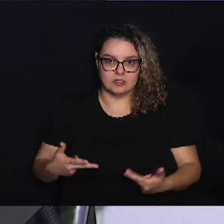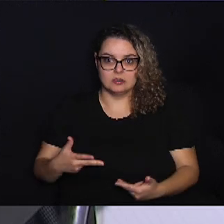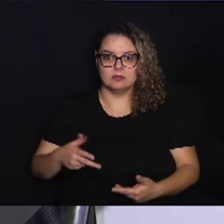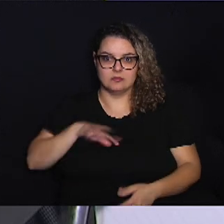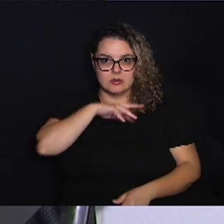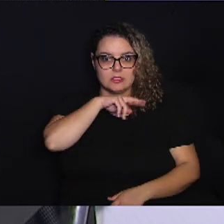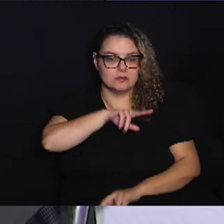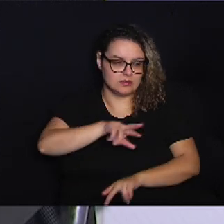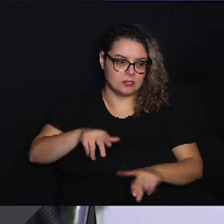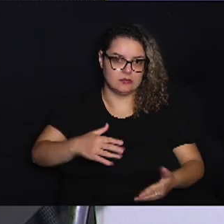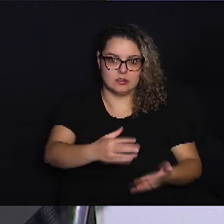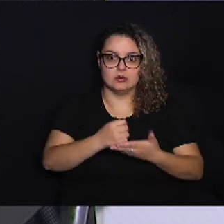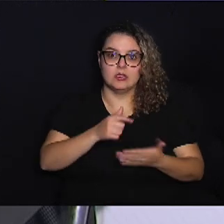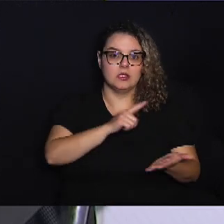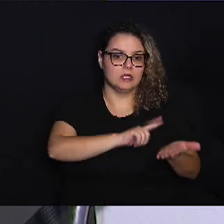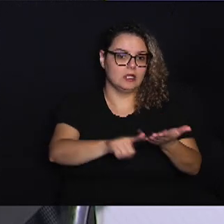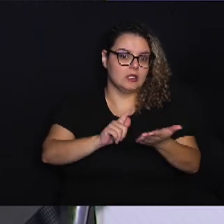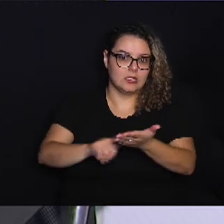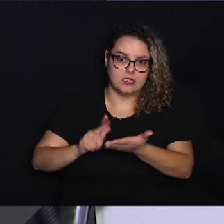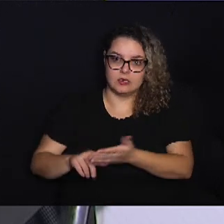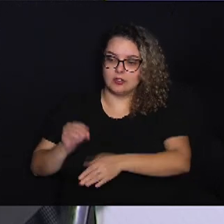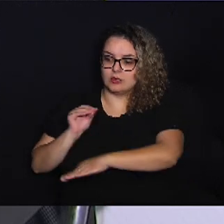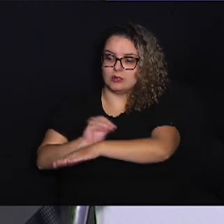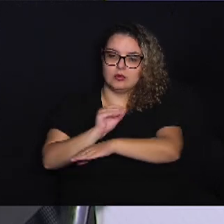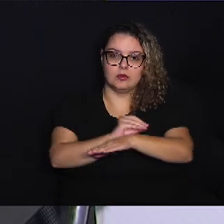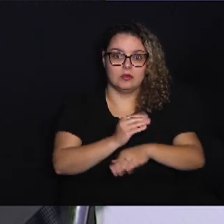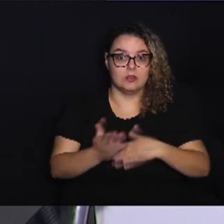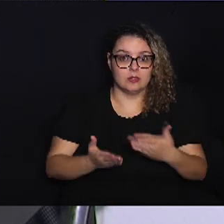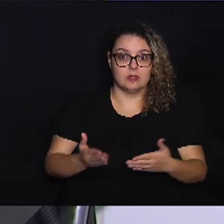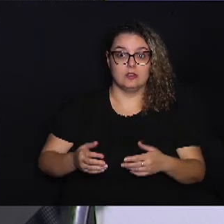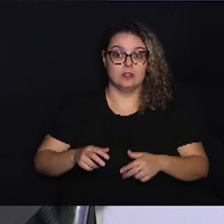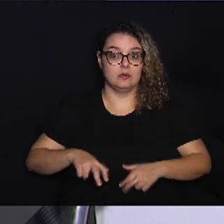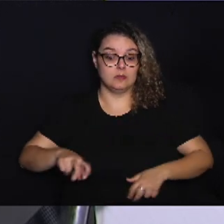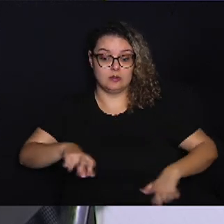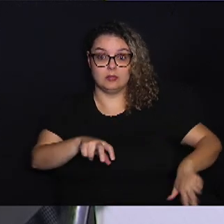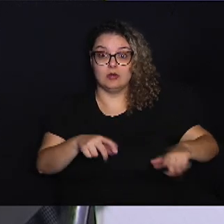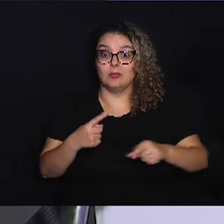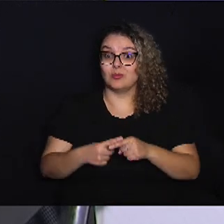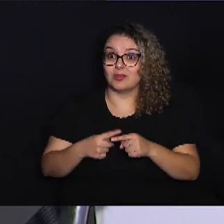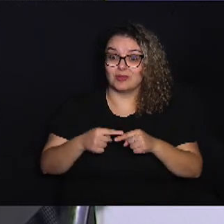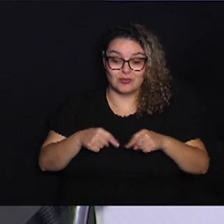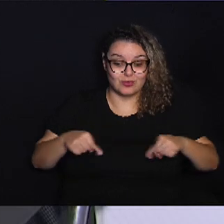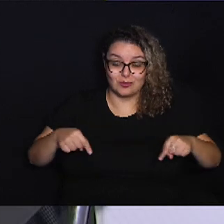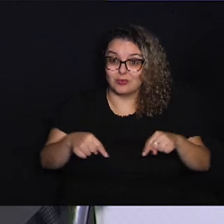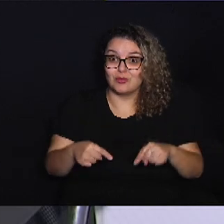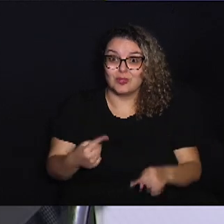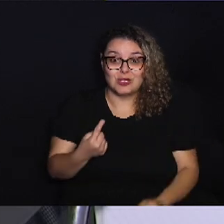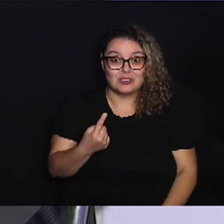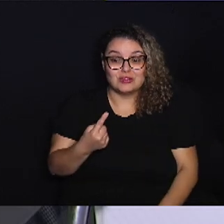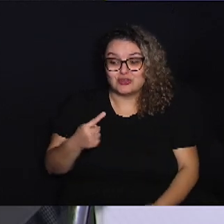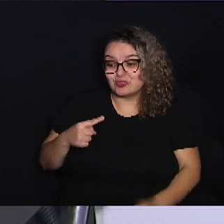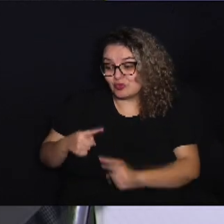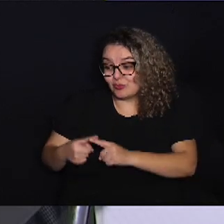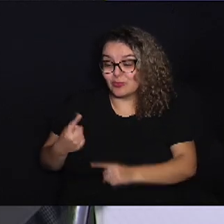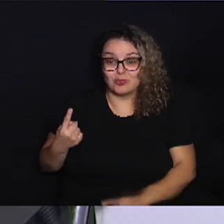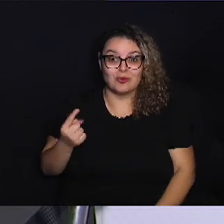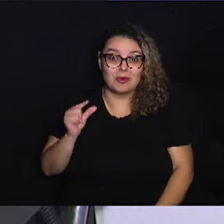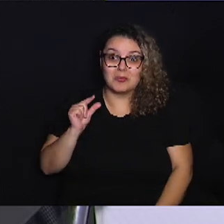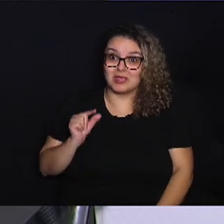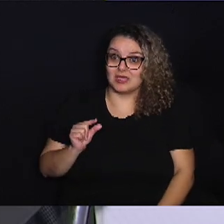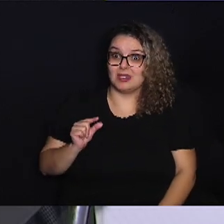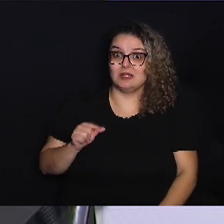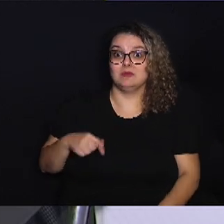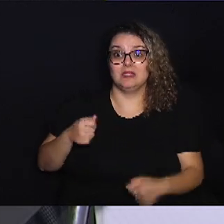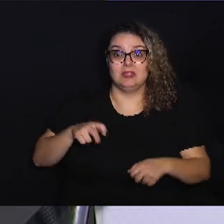local, limpando, cuidando deles, saindo para dar volta, porque eles ficam num espaço de 1 por 1, é muito pequeno,